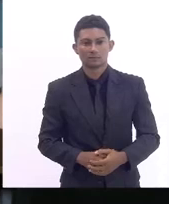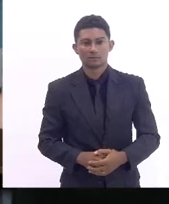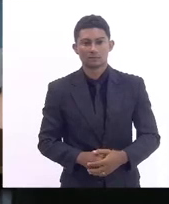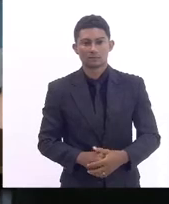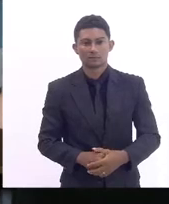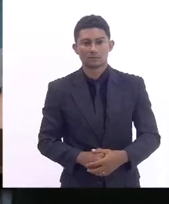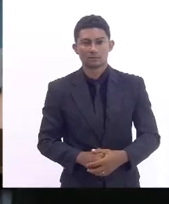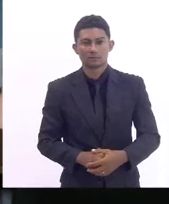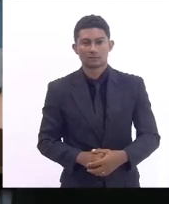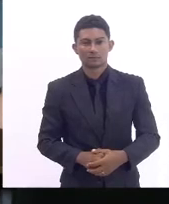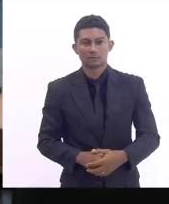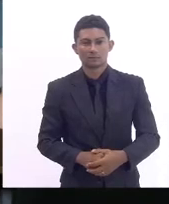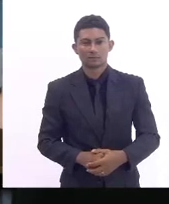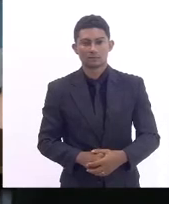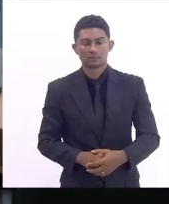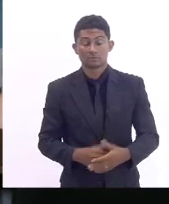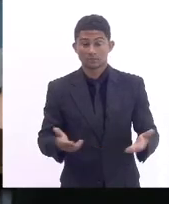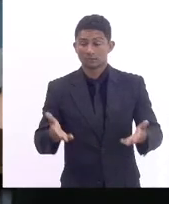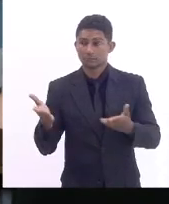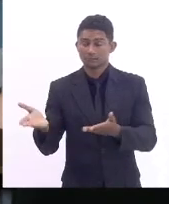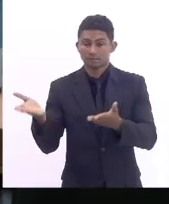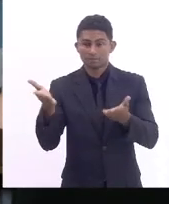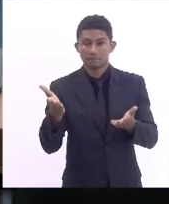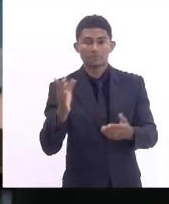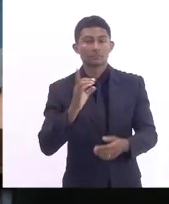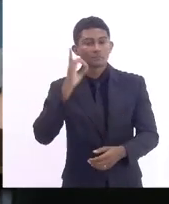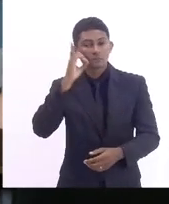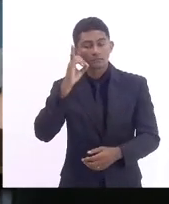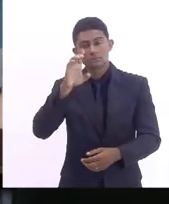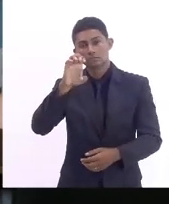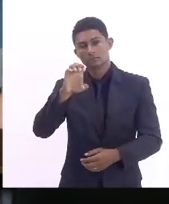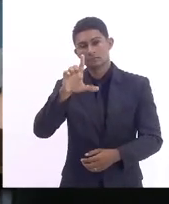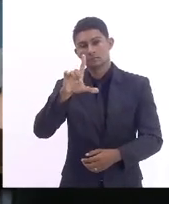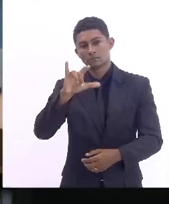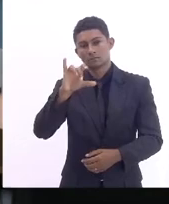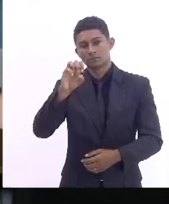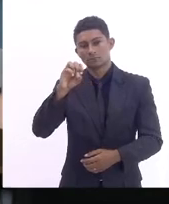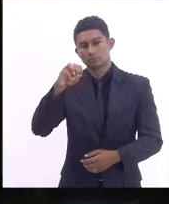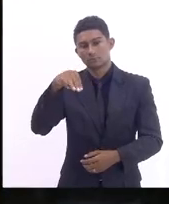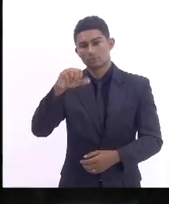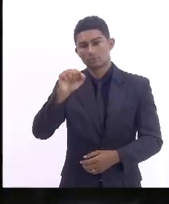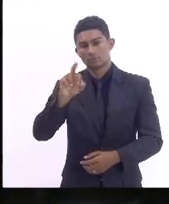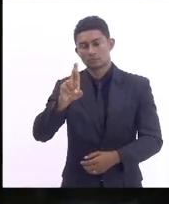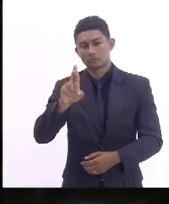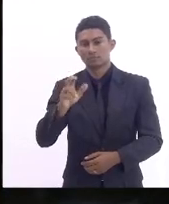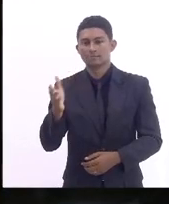a palavra ao Deputado Eliomar Coelho